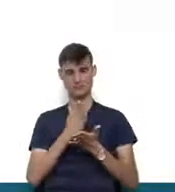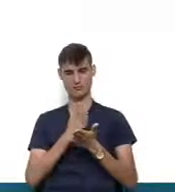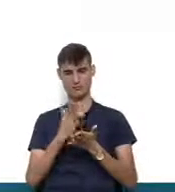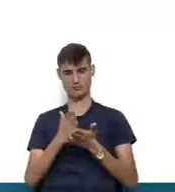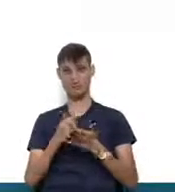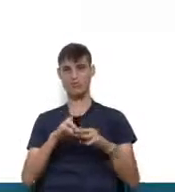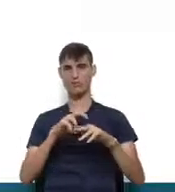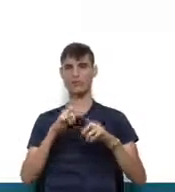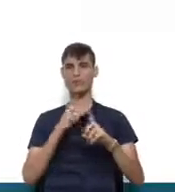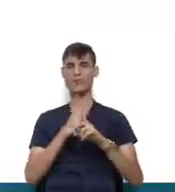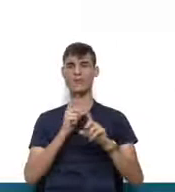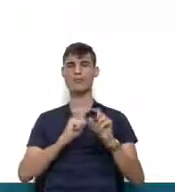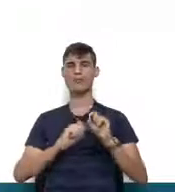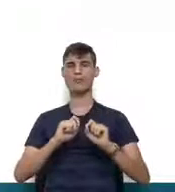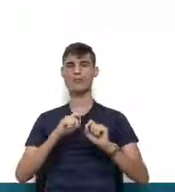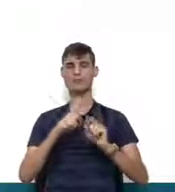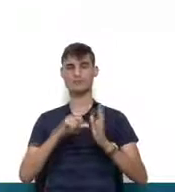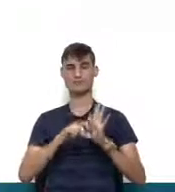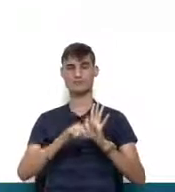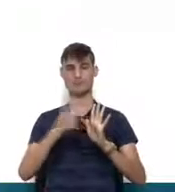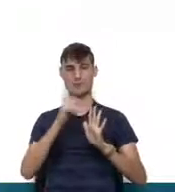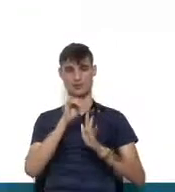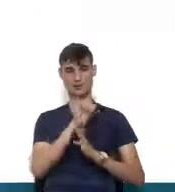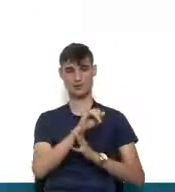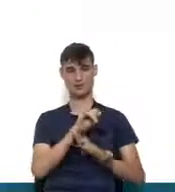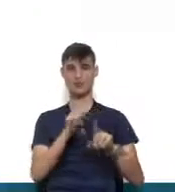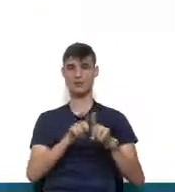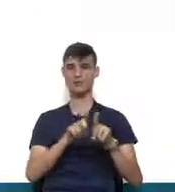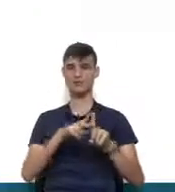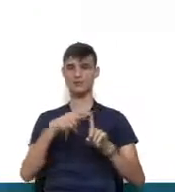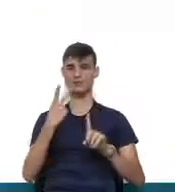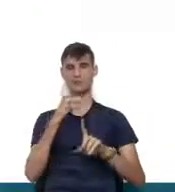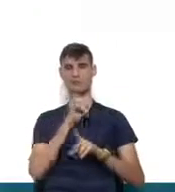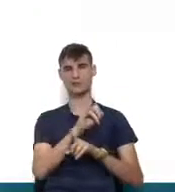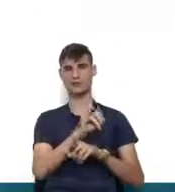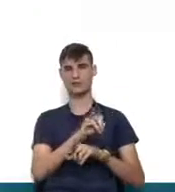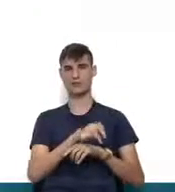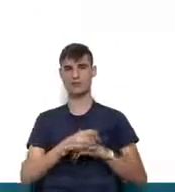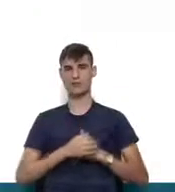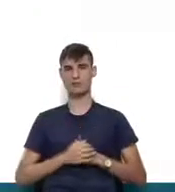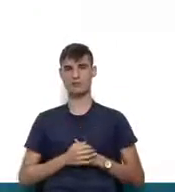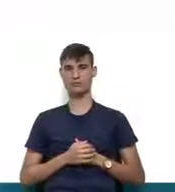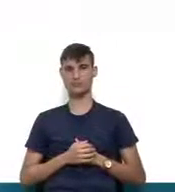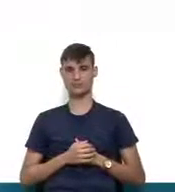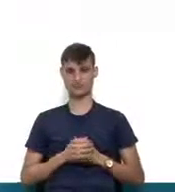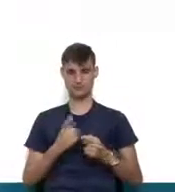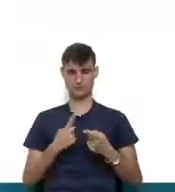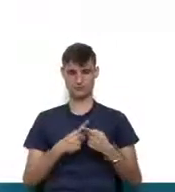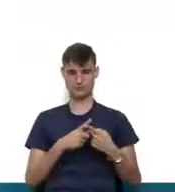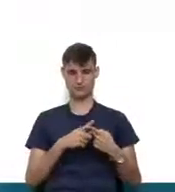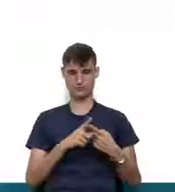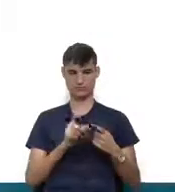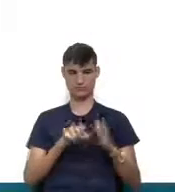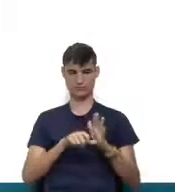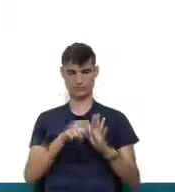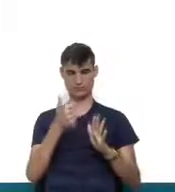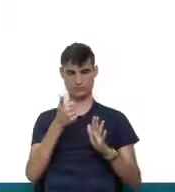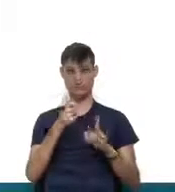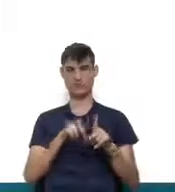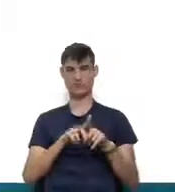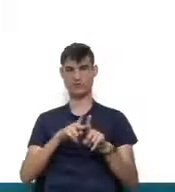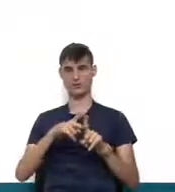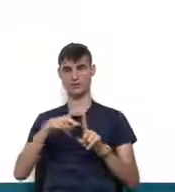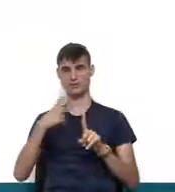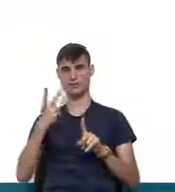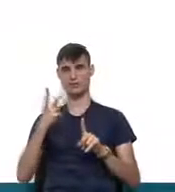que a gente tem que encontrar? Primeira derivada de i e a segunda derivada de i. Por quê? Derivada de primeira ordem e